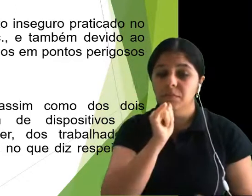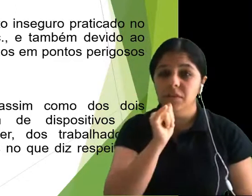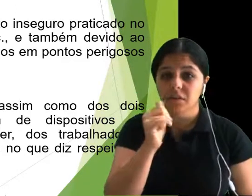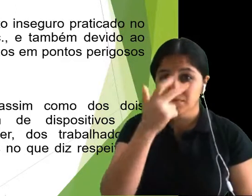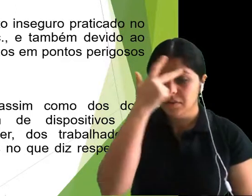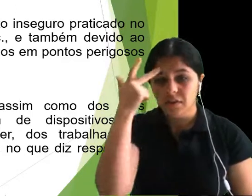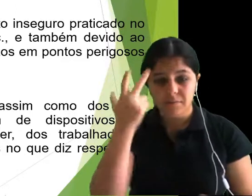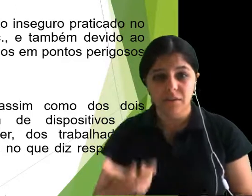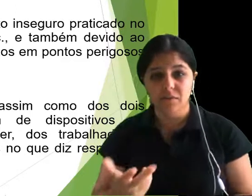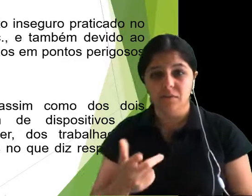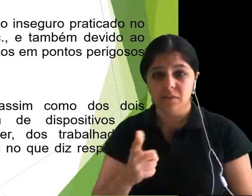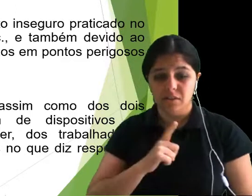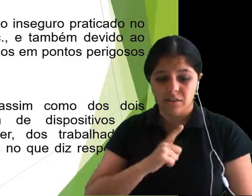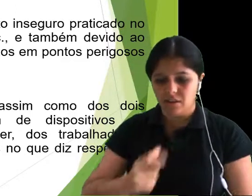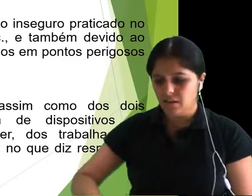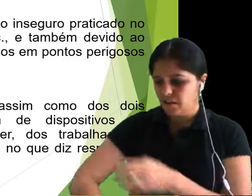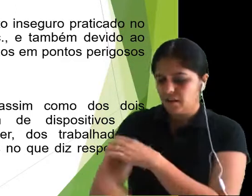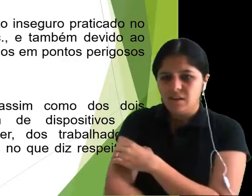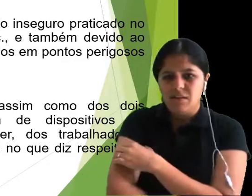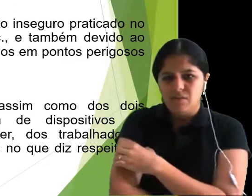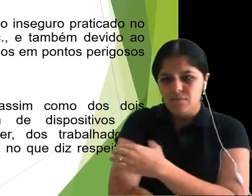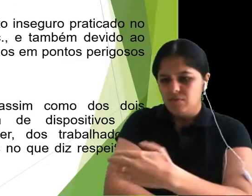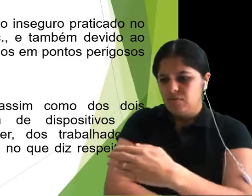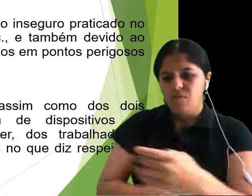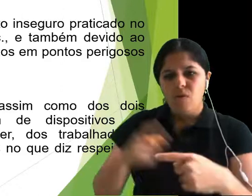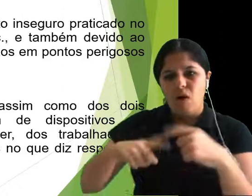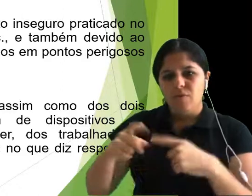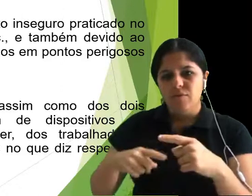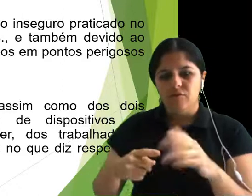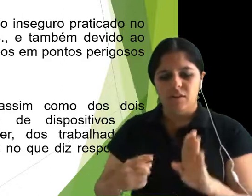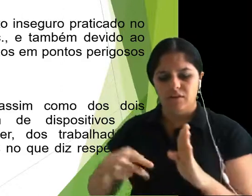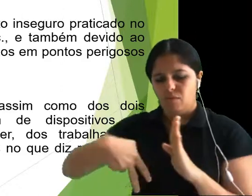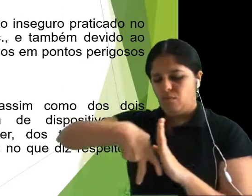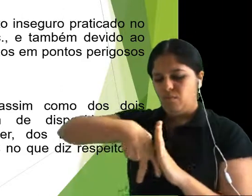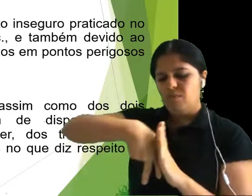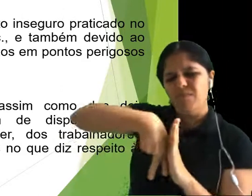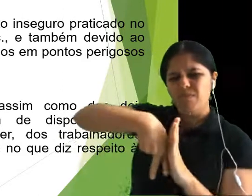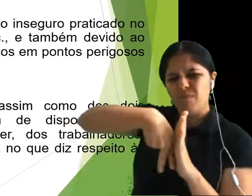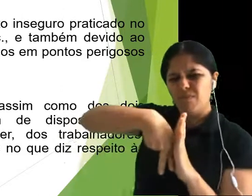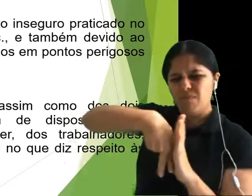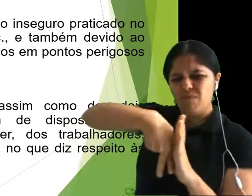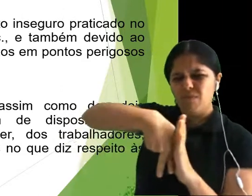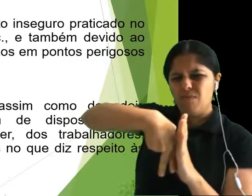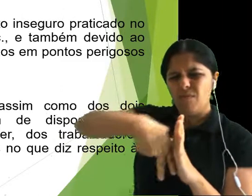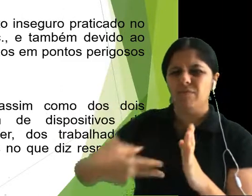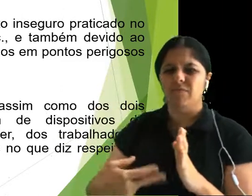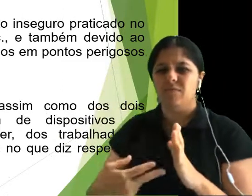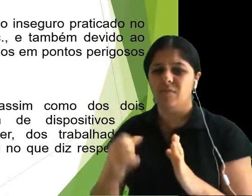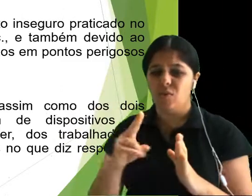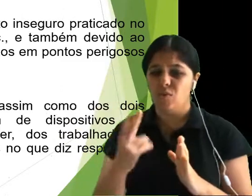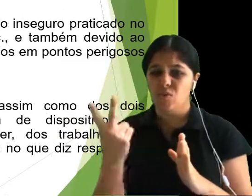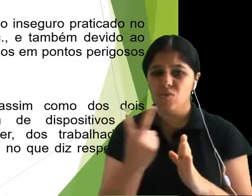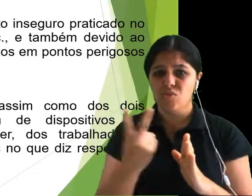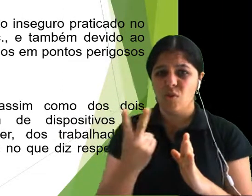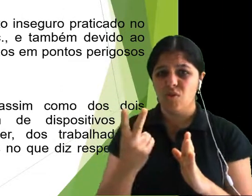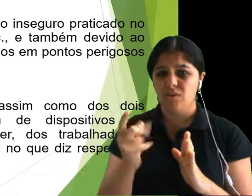pessoa tem uma parte do corpo prensada entre um objeto fixo, lá parado, e um móvel, ou entre dois objetos móveis.